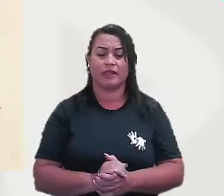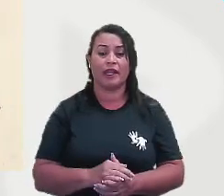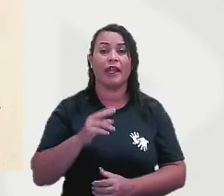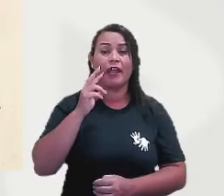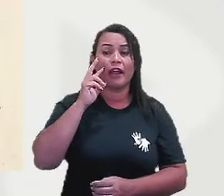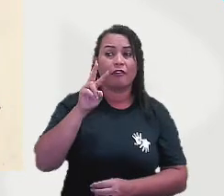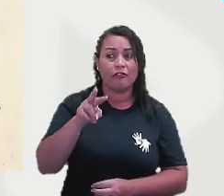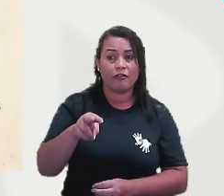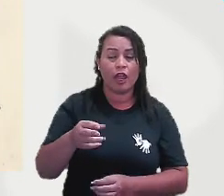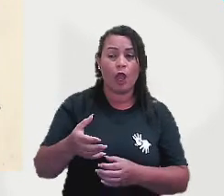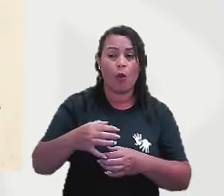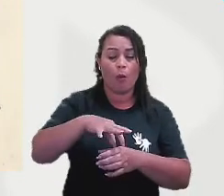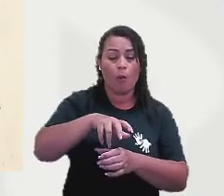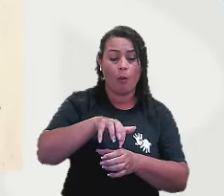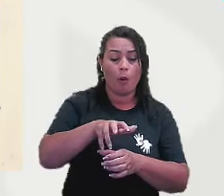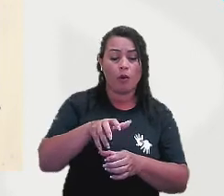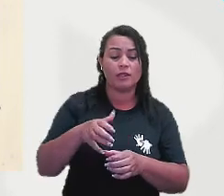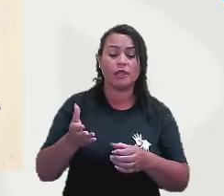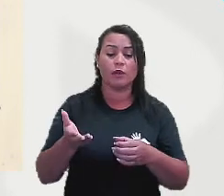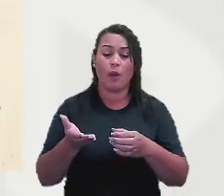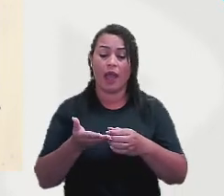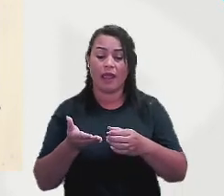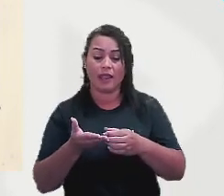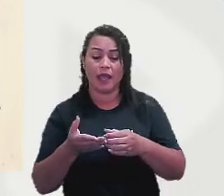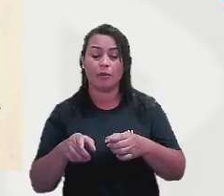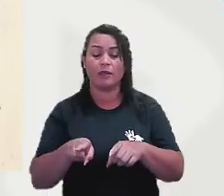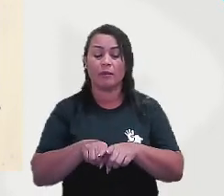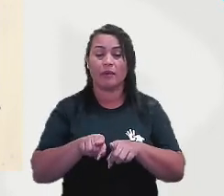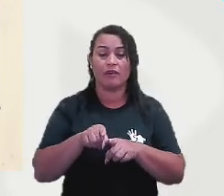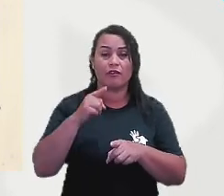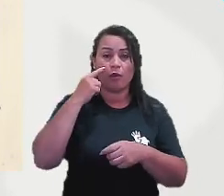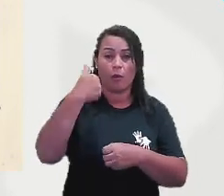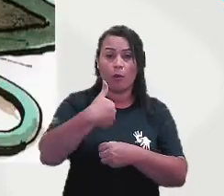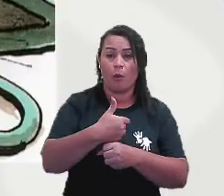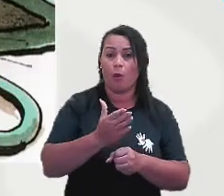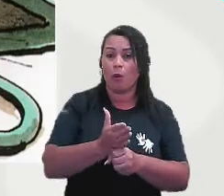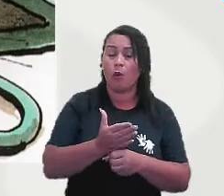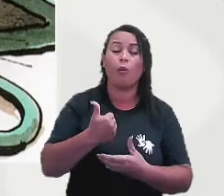Ele vê o pote e o caneco, vê o bolo e o boneco.